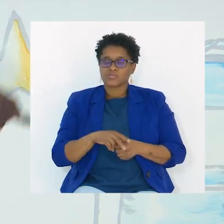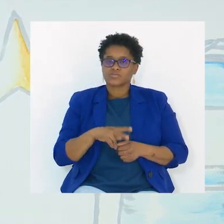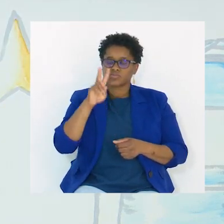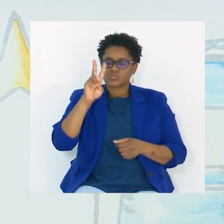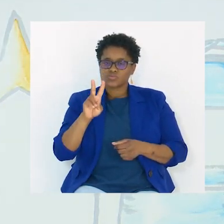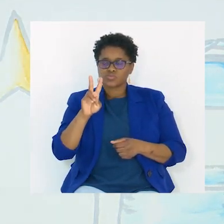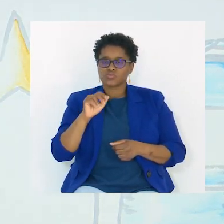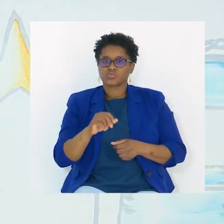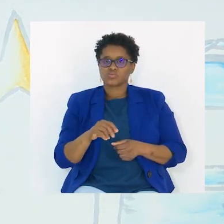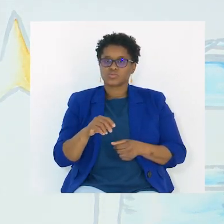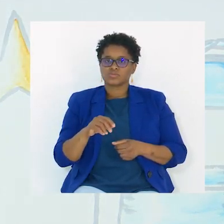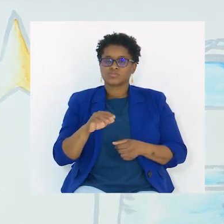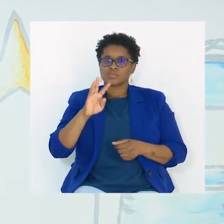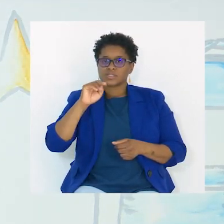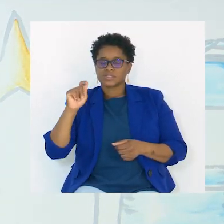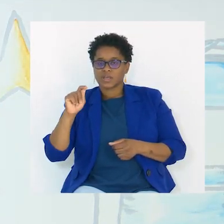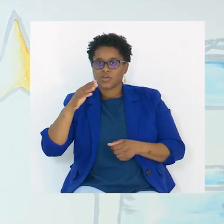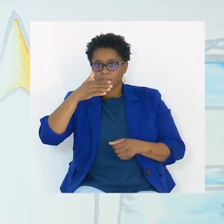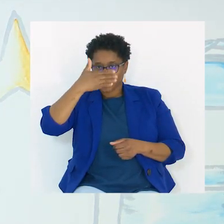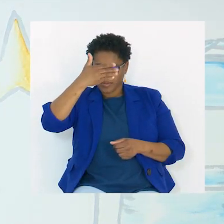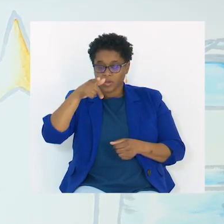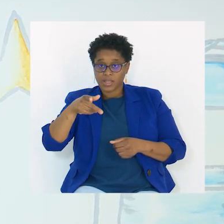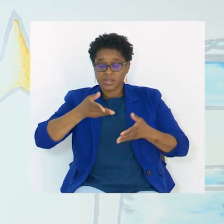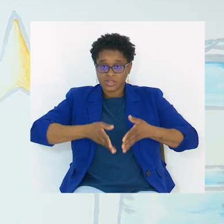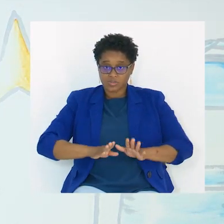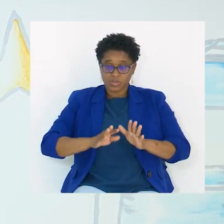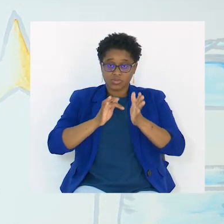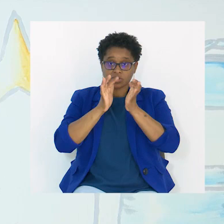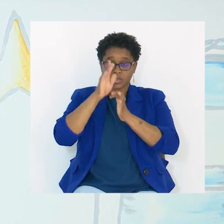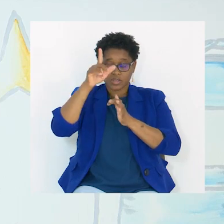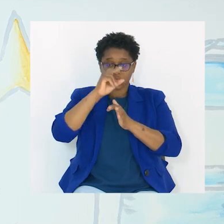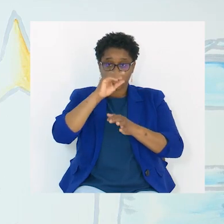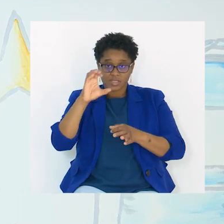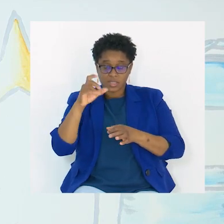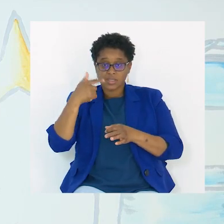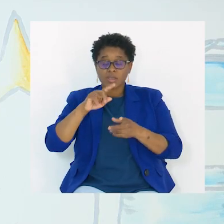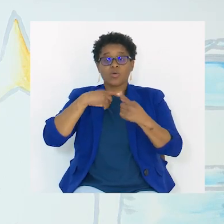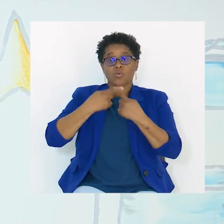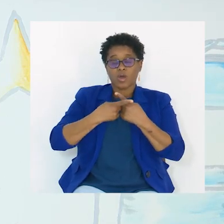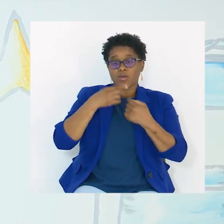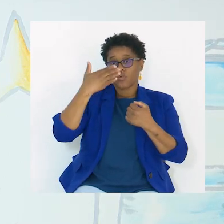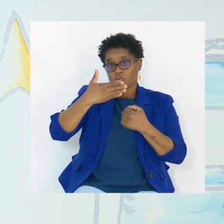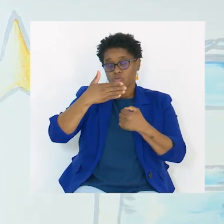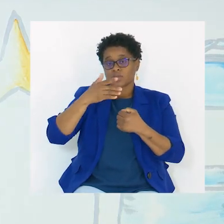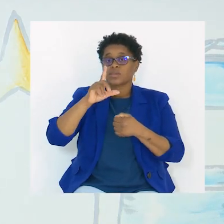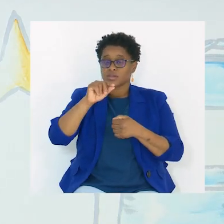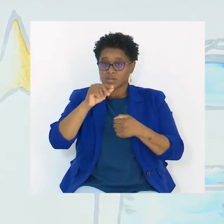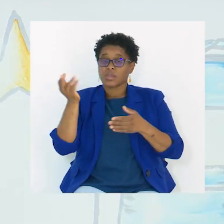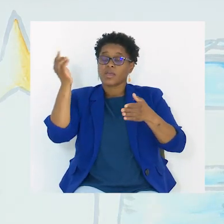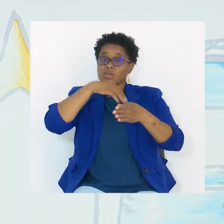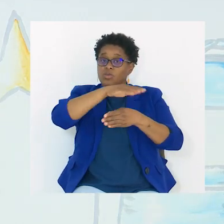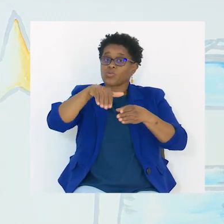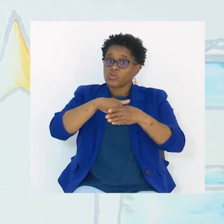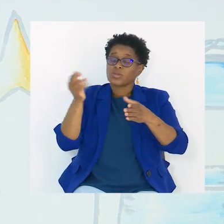portanto, temos o ano 1, também que pertence ao século I. Mas